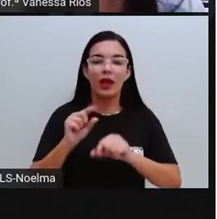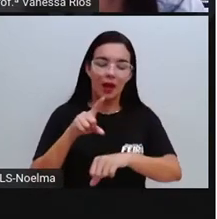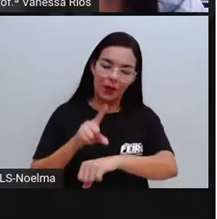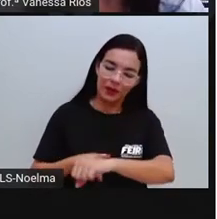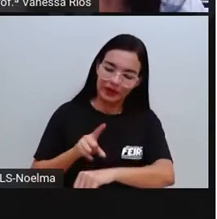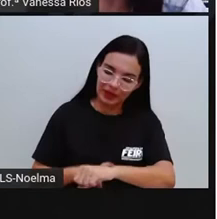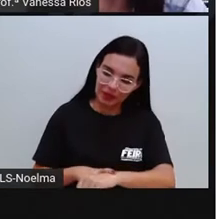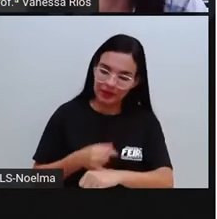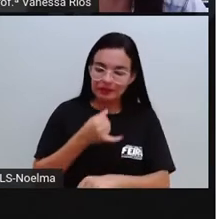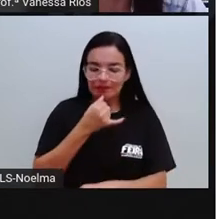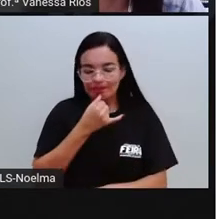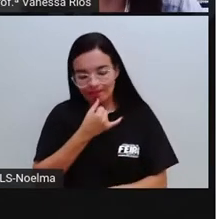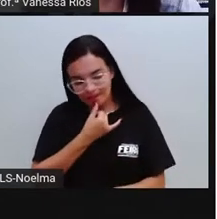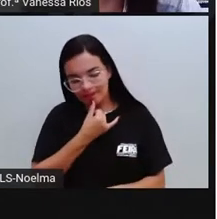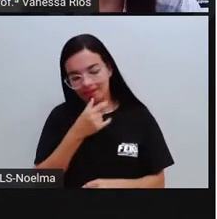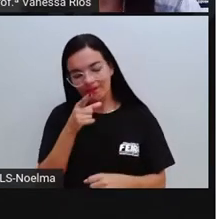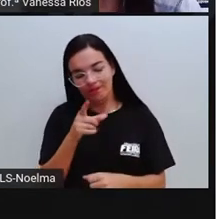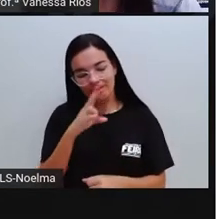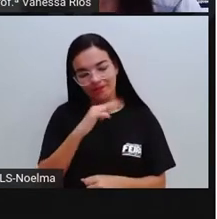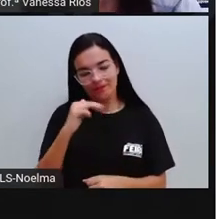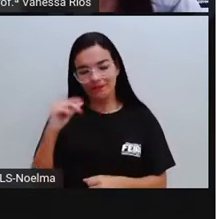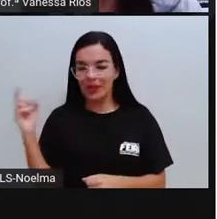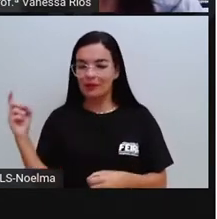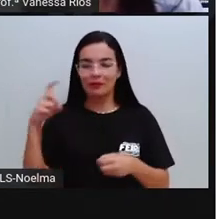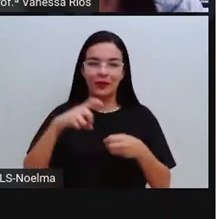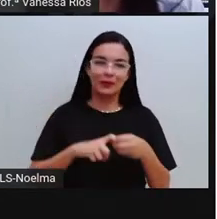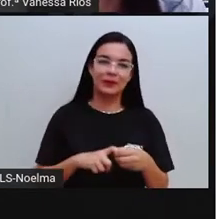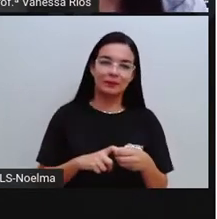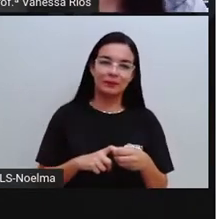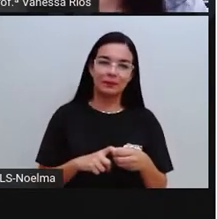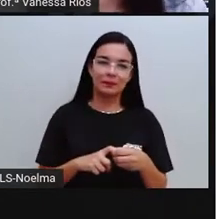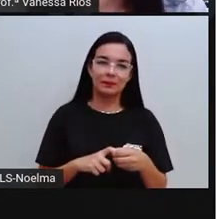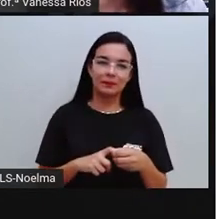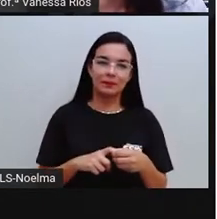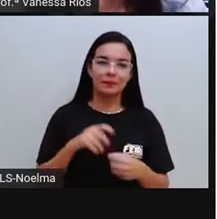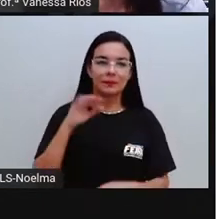que, infelizmente, nunca mais voltará.